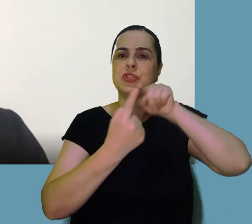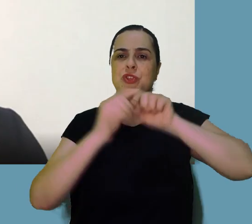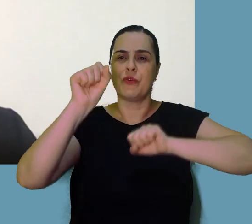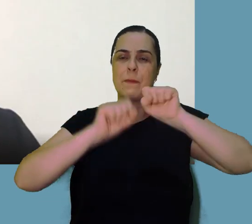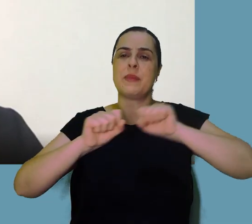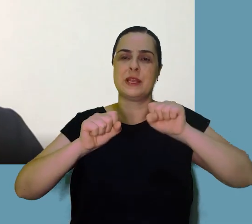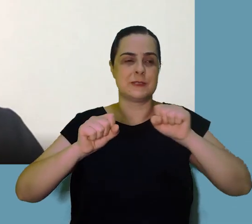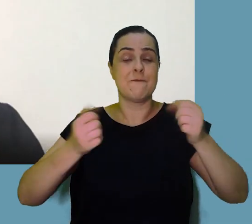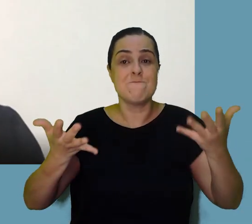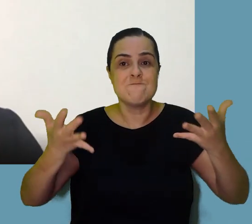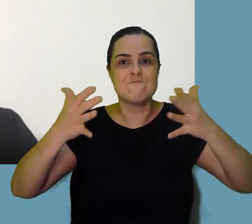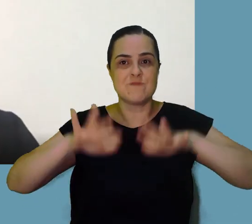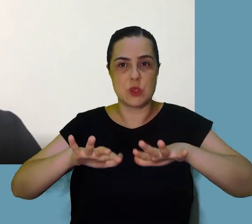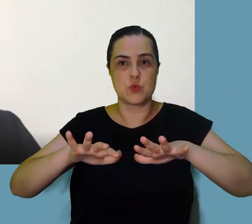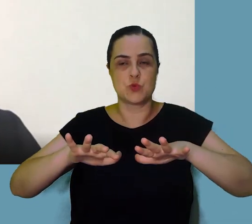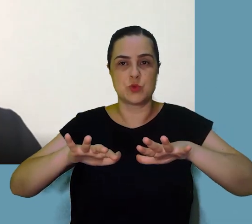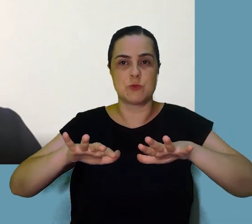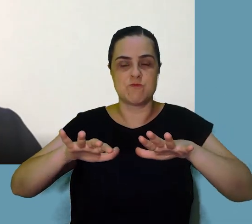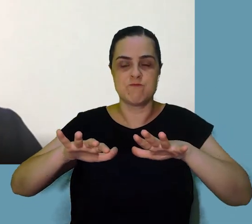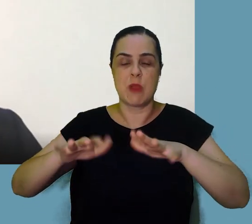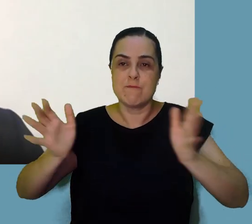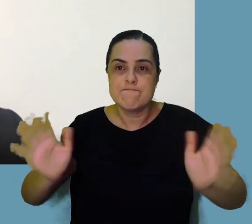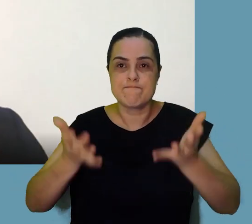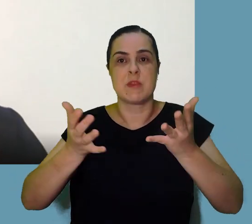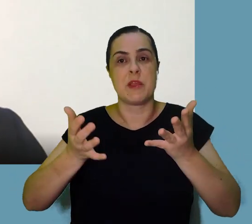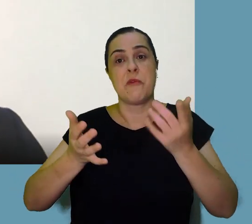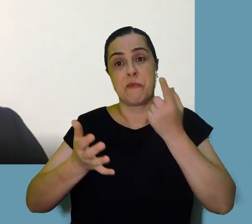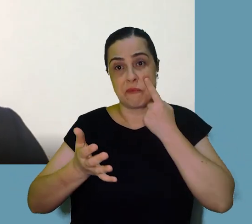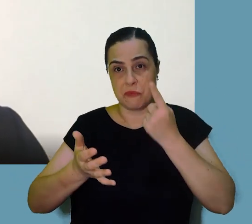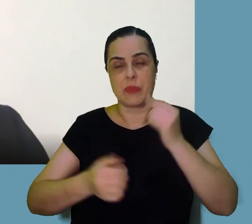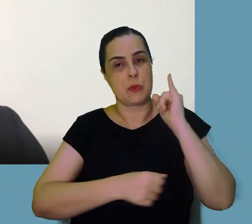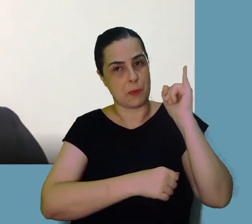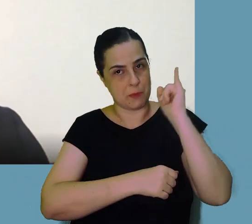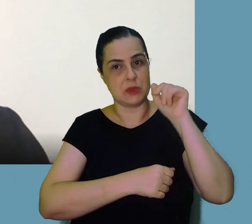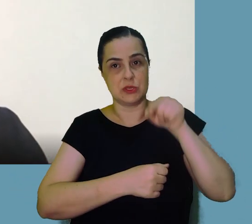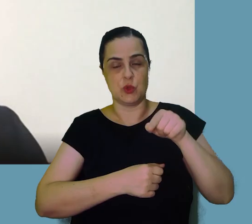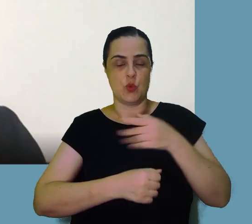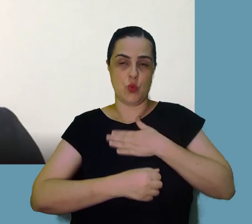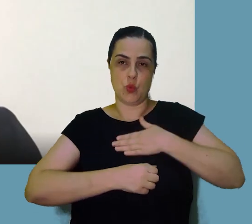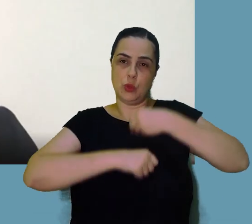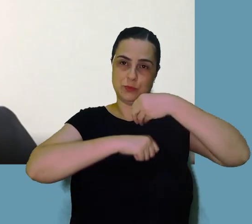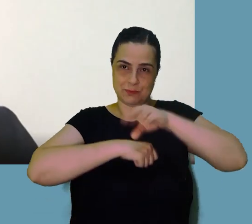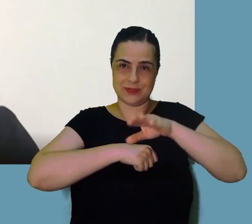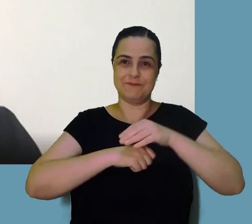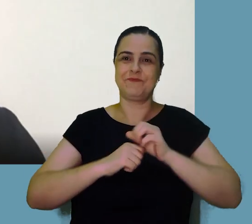organização para essa inclusão, ela faz toda a diferença. Eu gosto muito de trazer esse ponto, né,